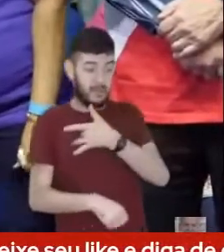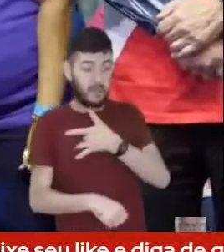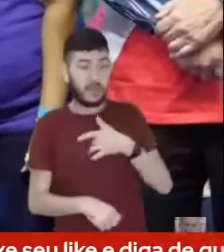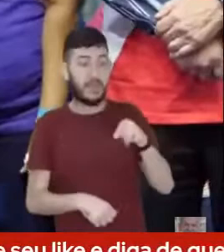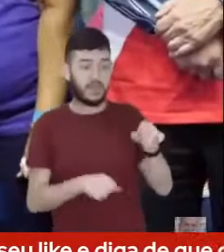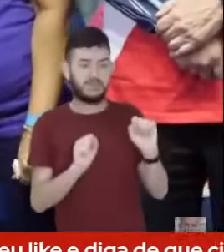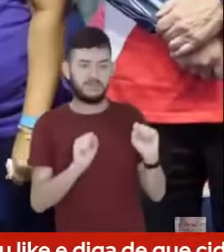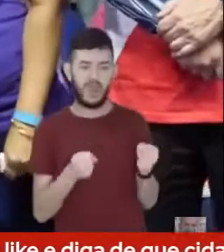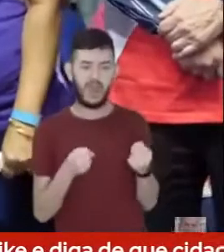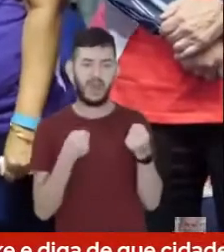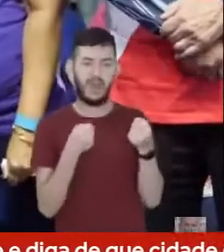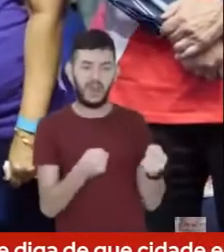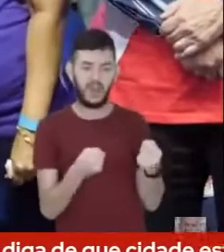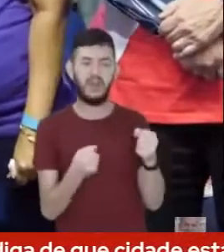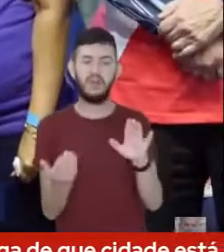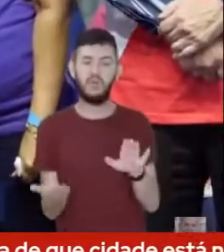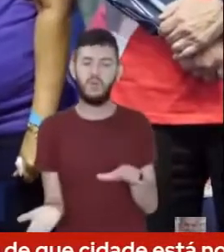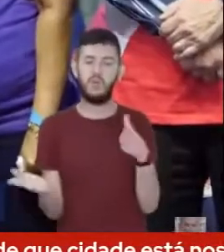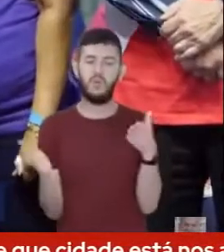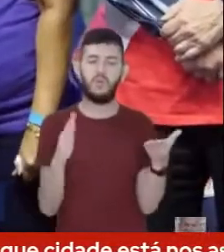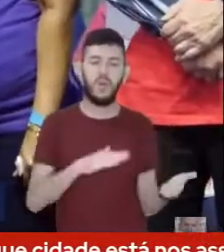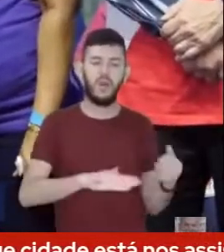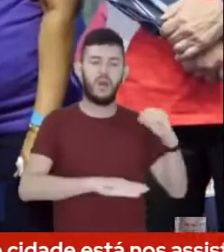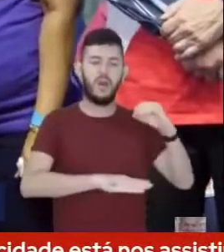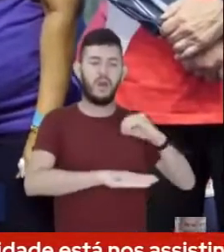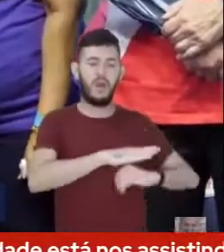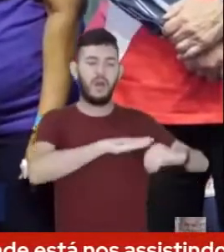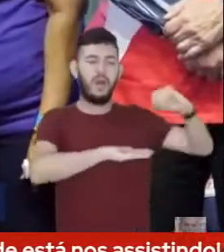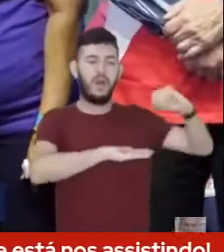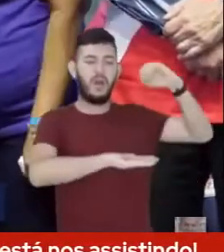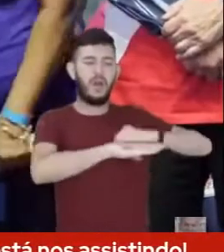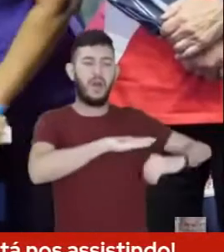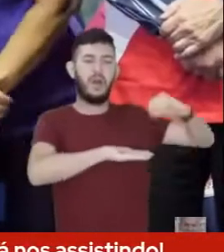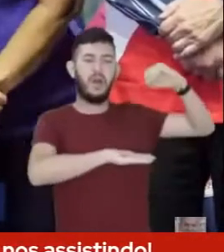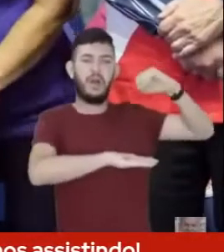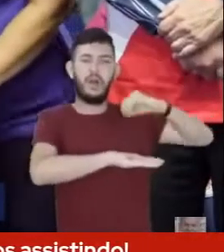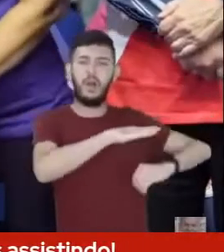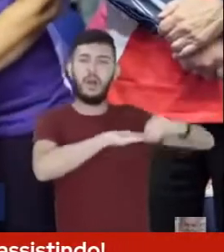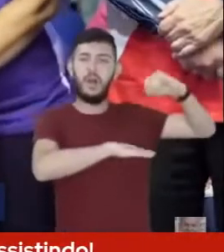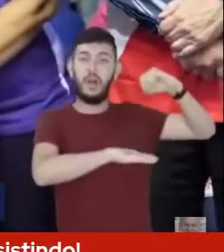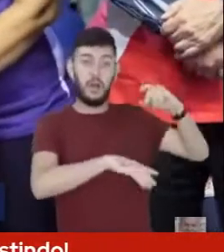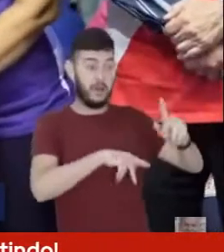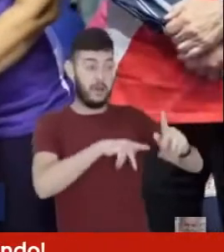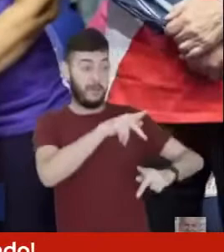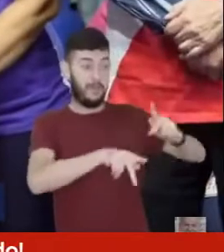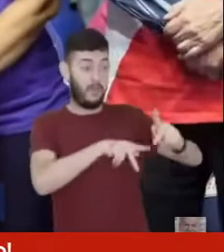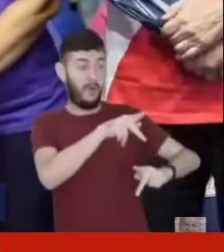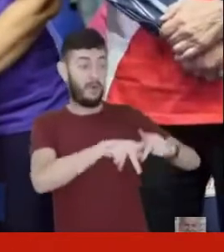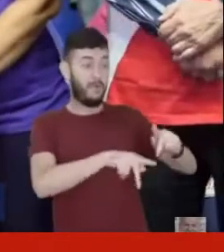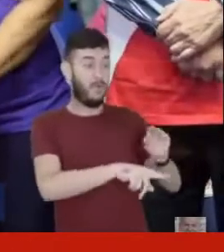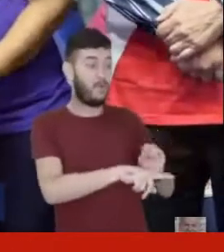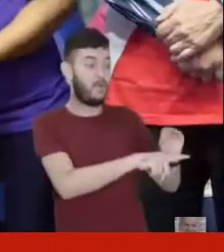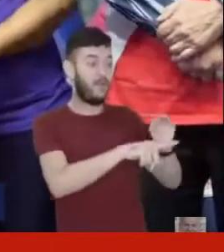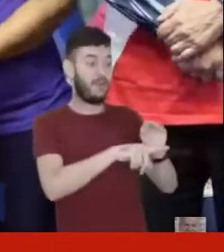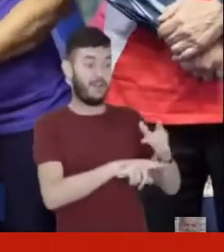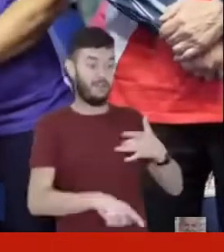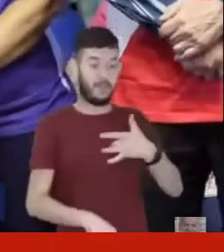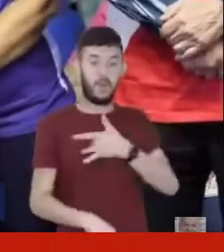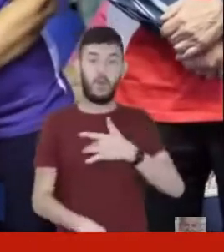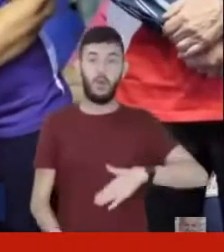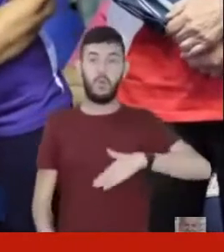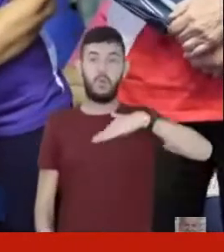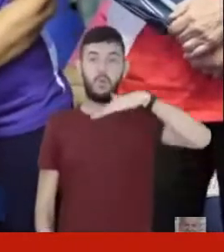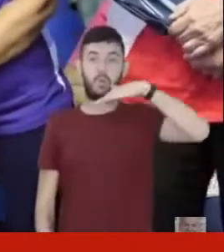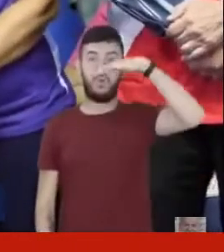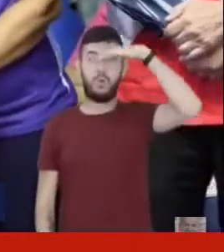24 horas por dia para cuidar da saúde do nosso povo. Por isso é importante que cada um de nós aproveite